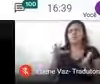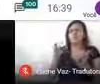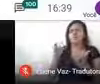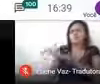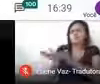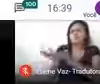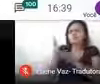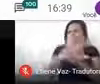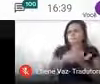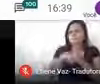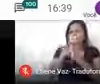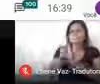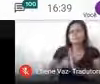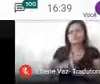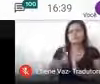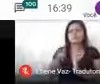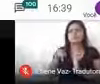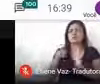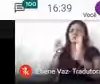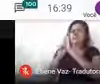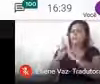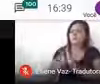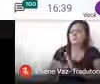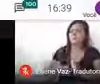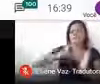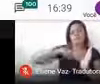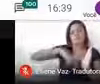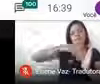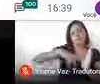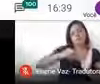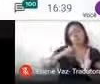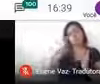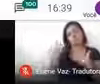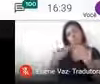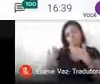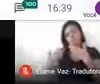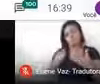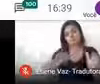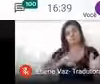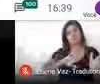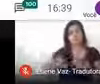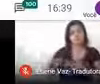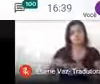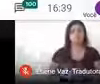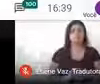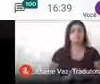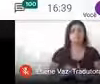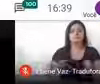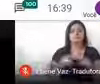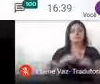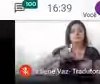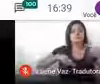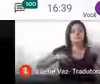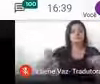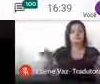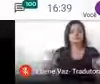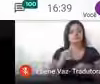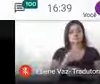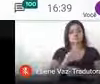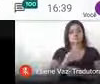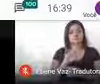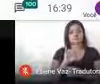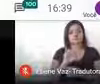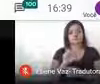leitura ou a conversa livre. A variação diarreferencial, que diz respeito